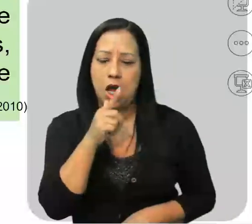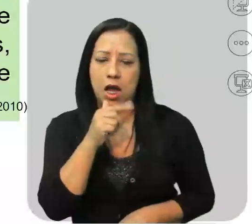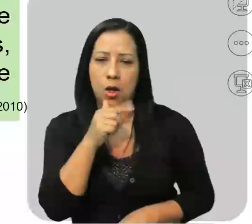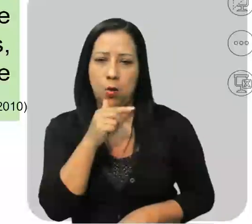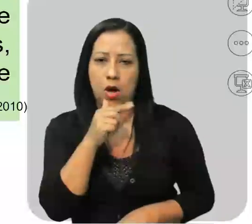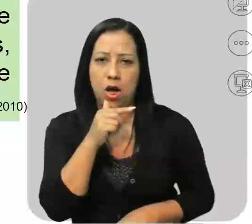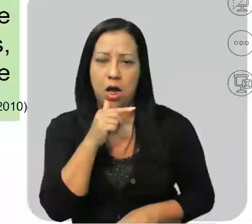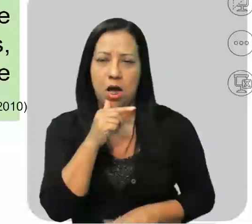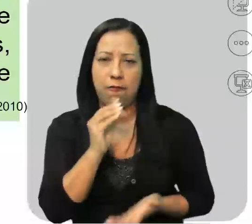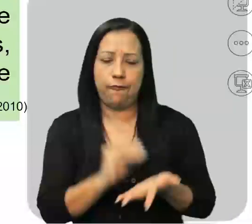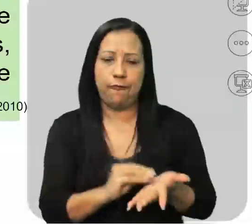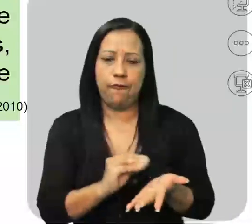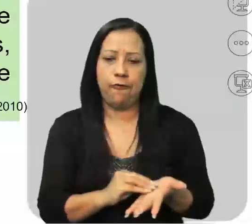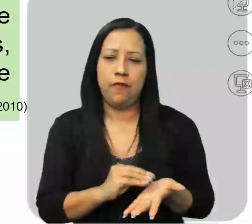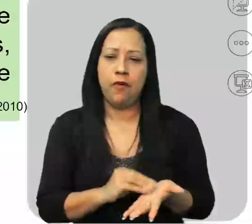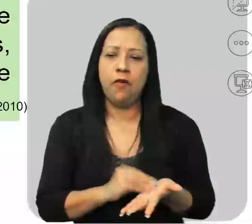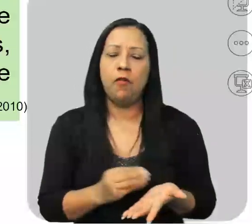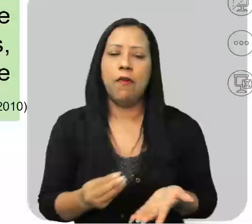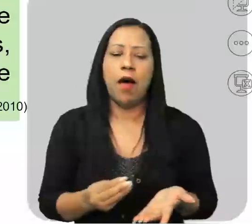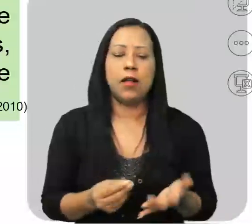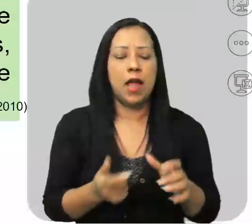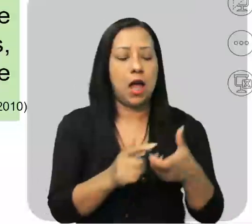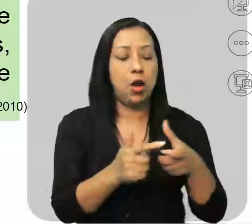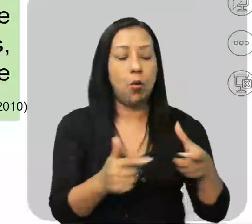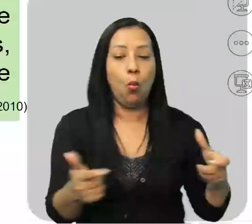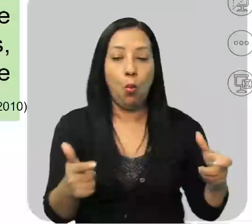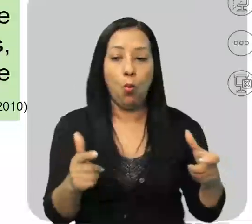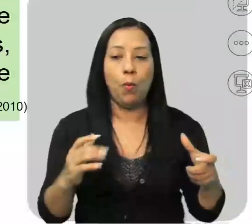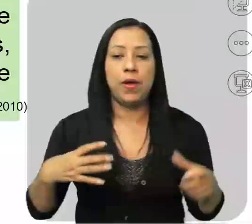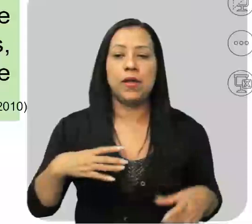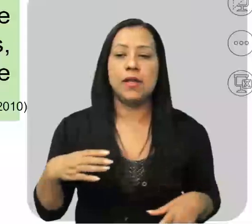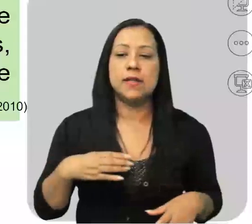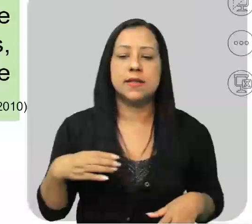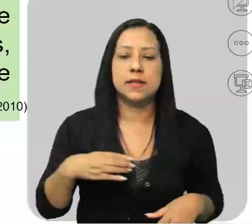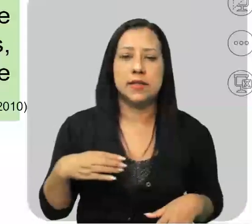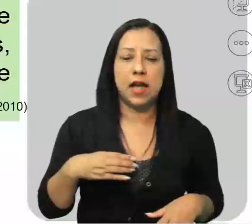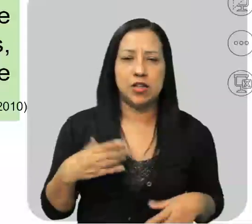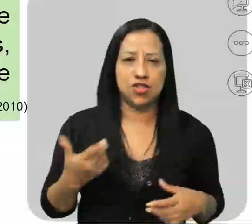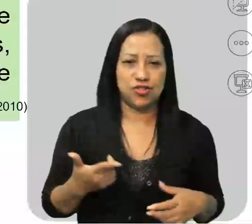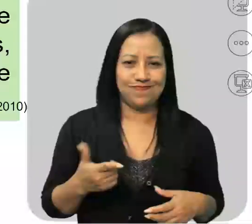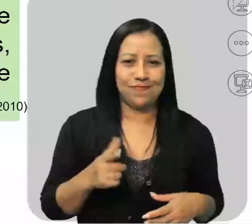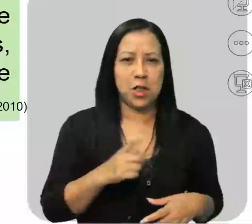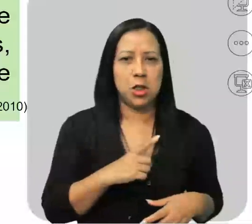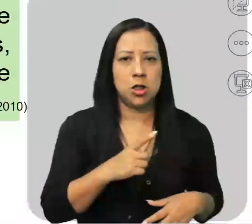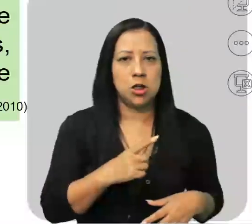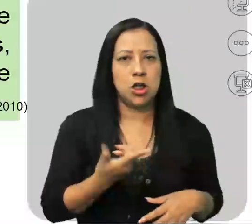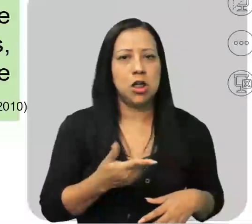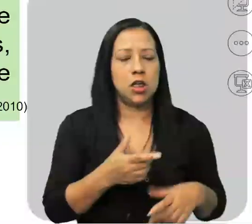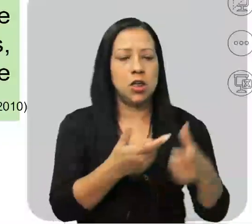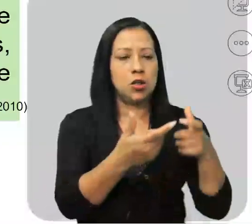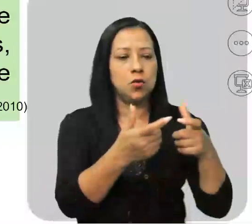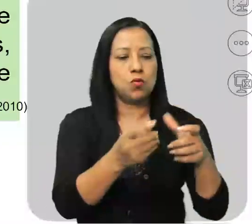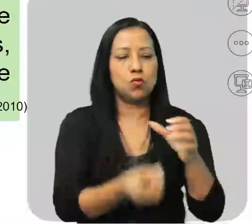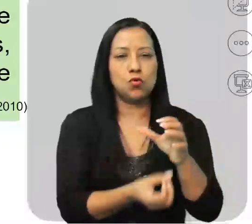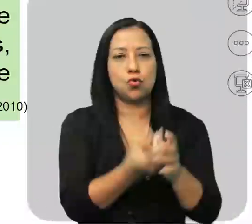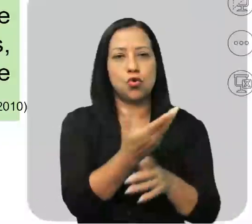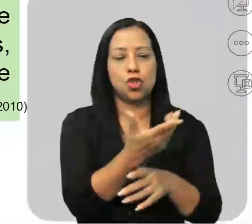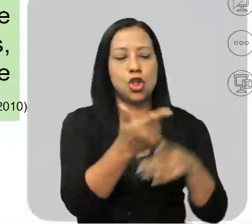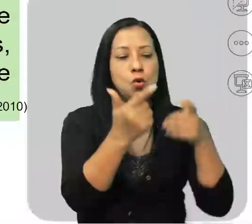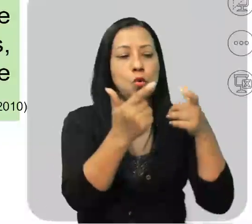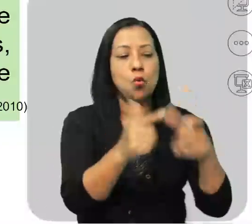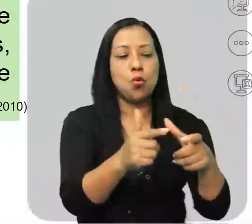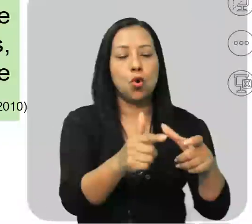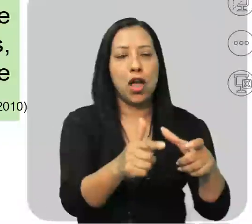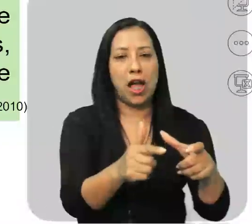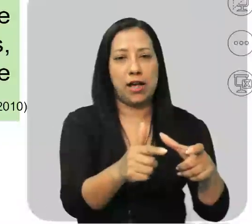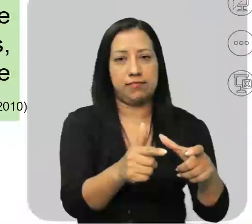o saneamento básico e também a questão da água, né? Escassez da água. O aumento da população e a expansão urbana levaram à ampliação